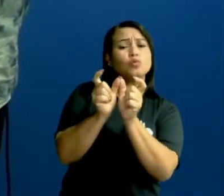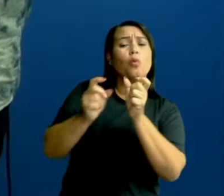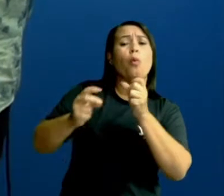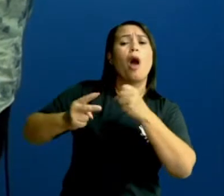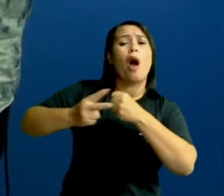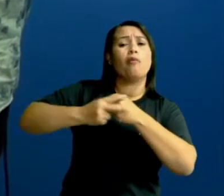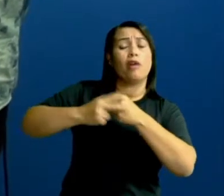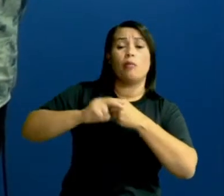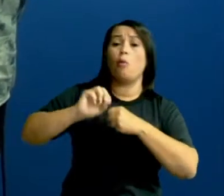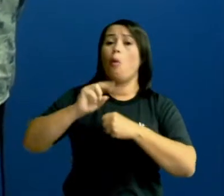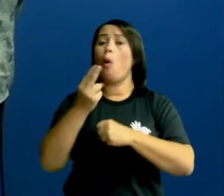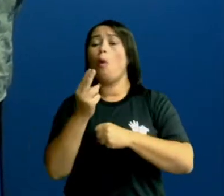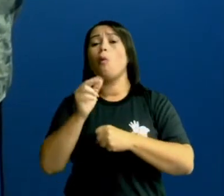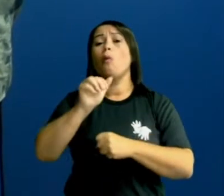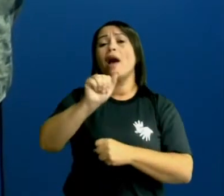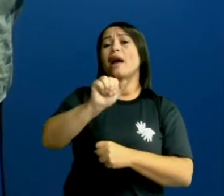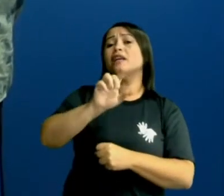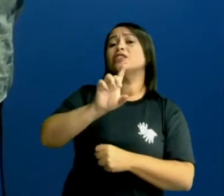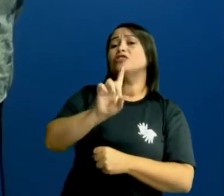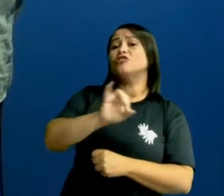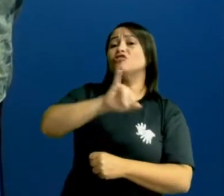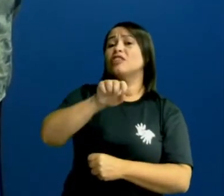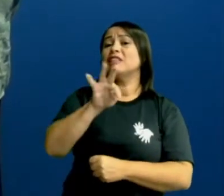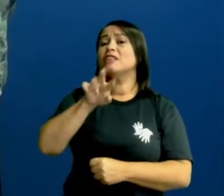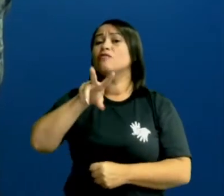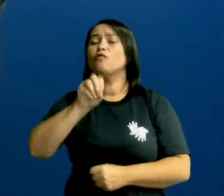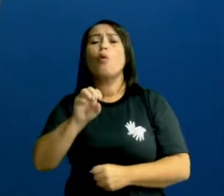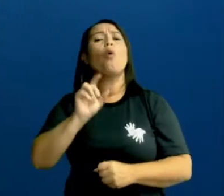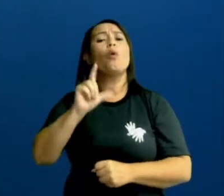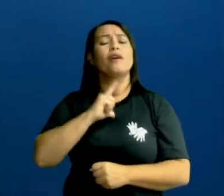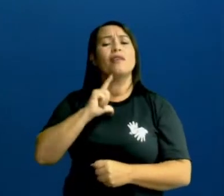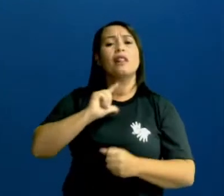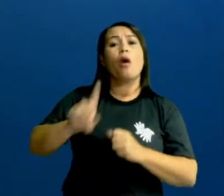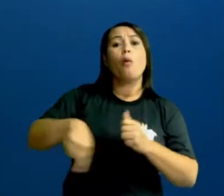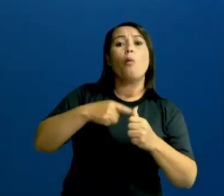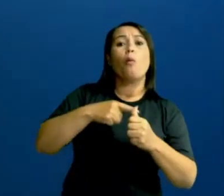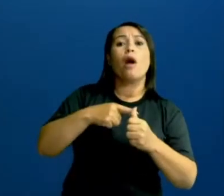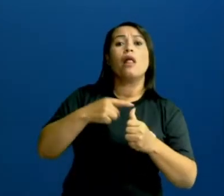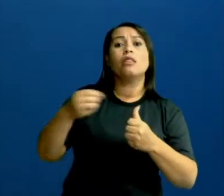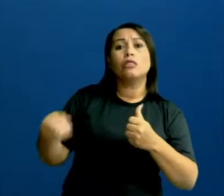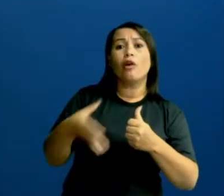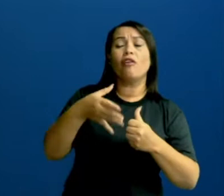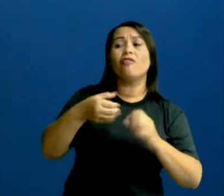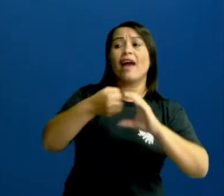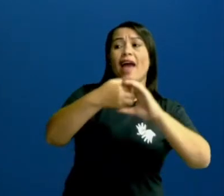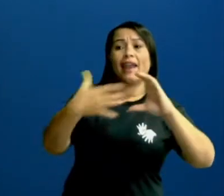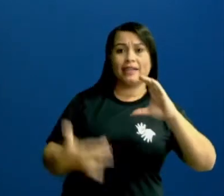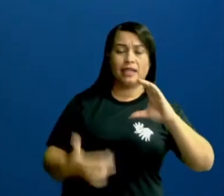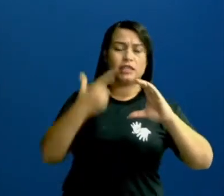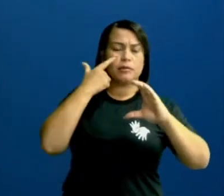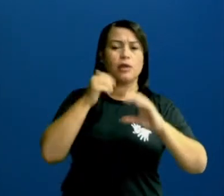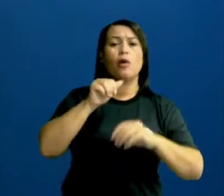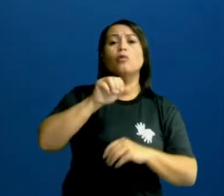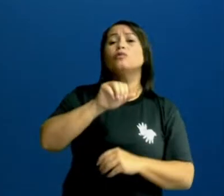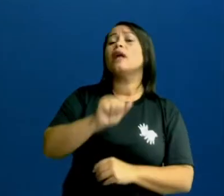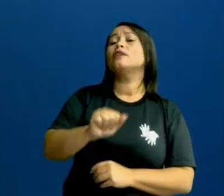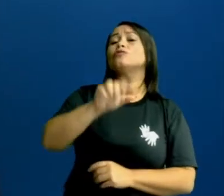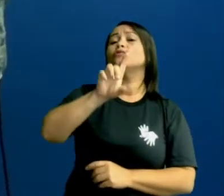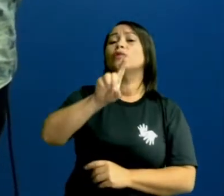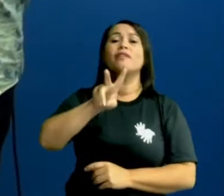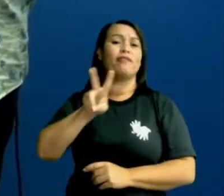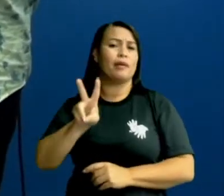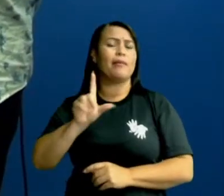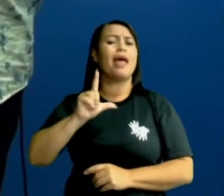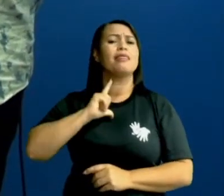ao adjetivo e vão acrescentar uma nova característica, ou seja, os adjuntos adverbiais